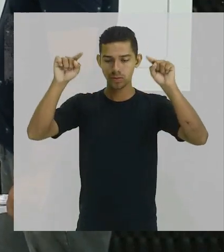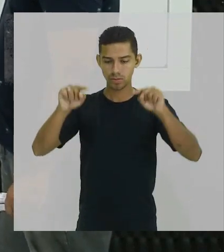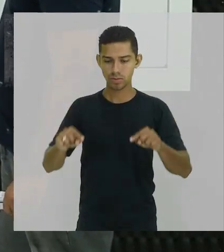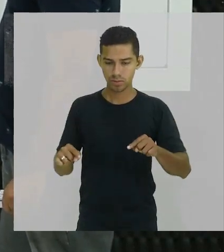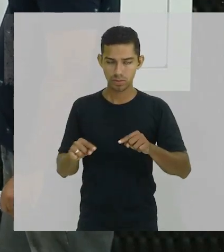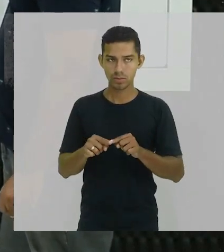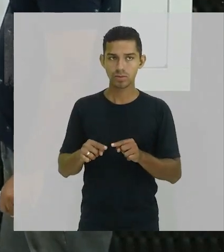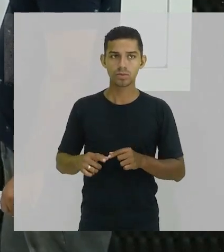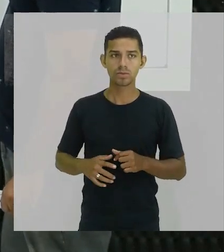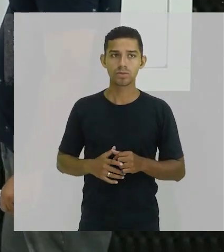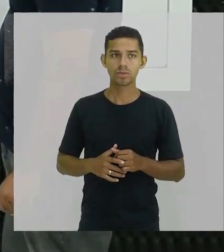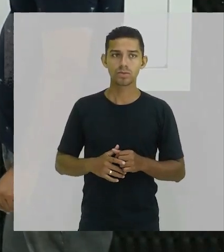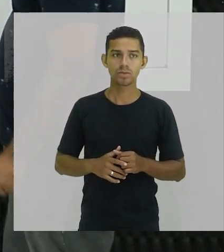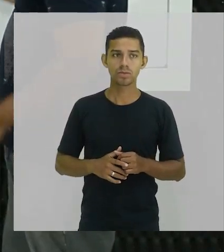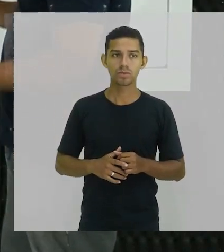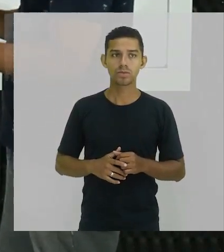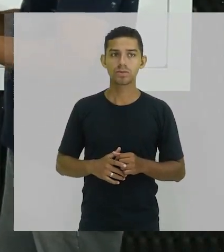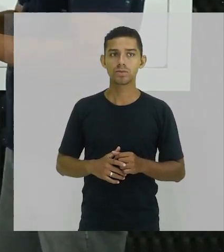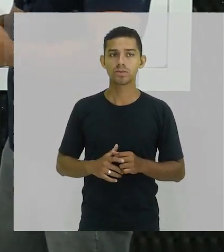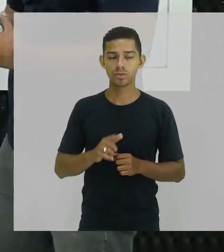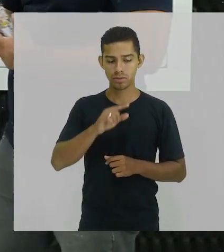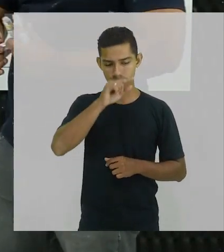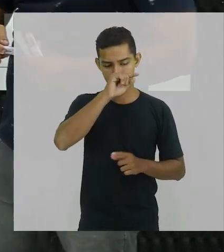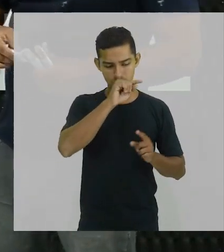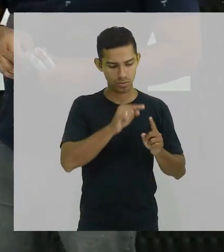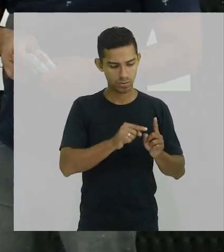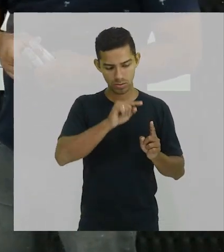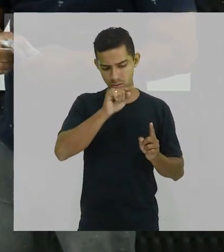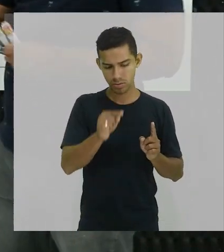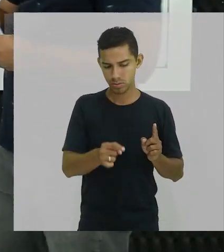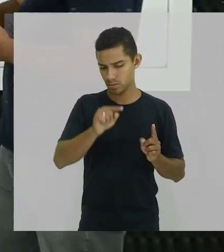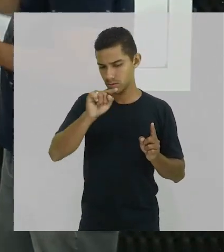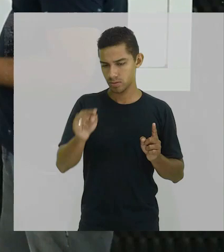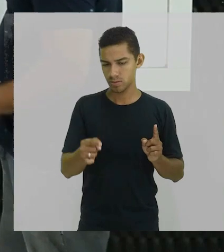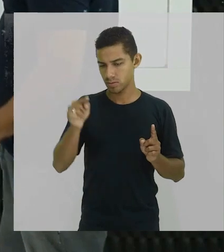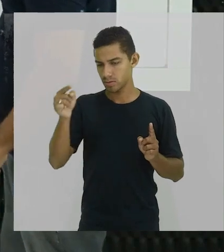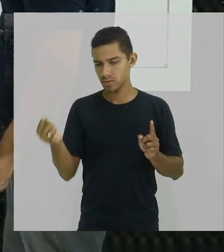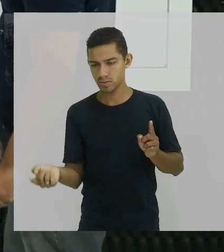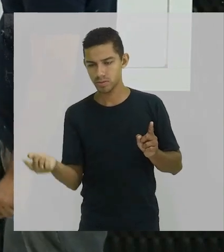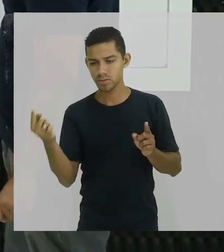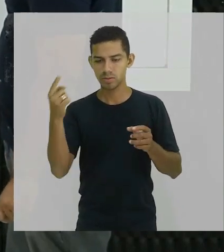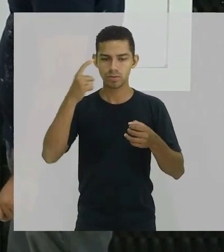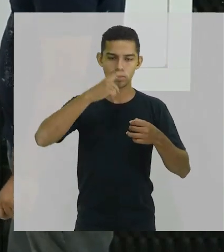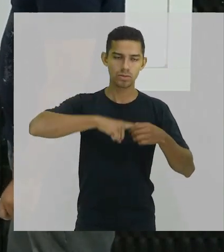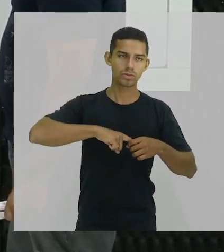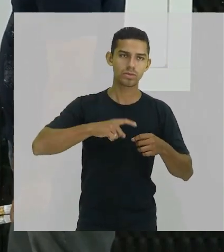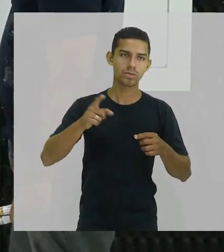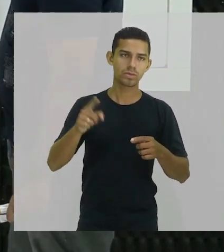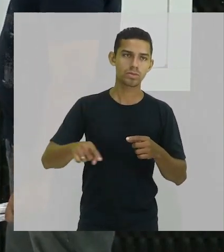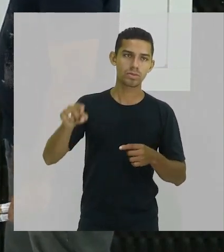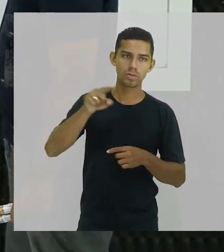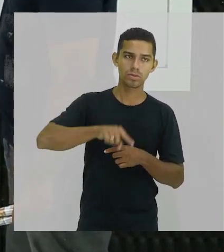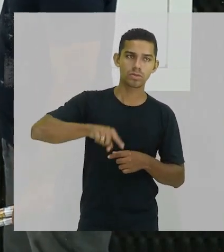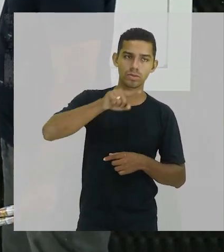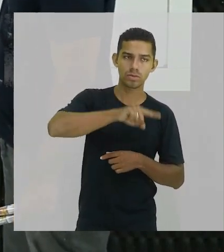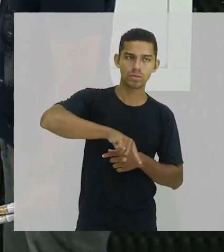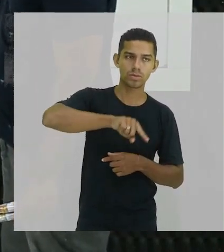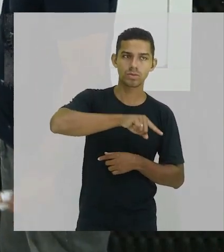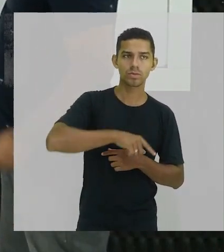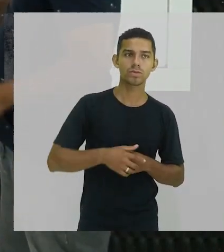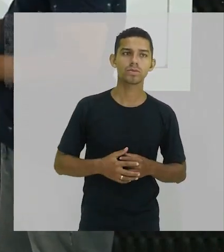ela vai incidir nesse anteparo e vai retornar, ó.